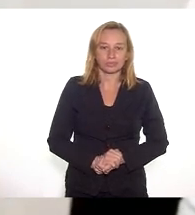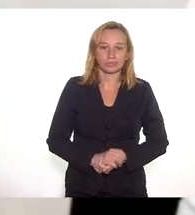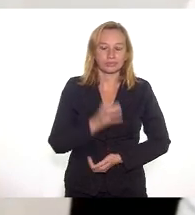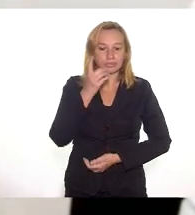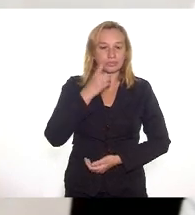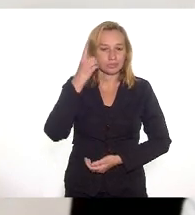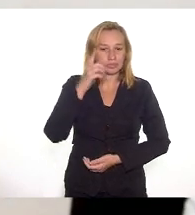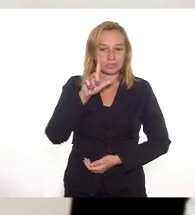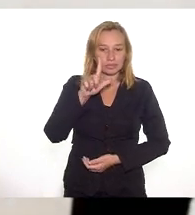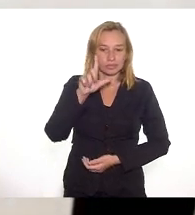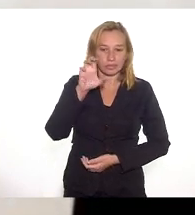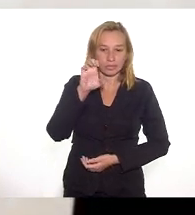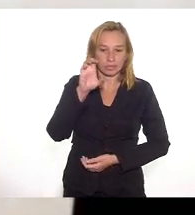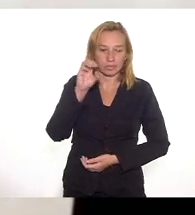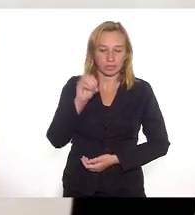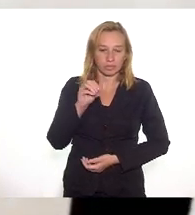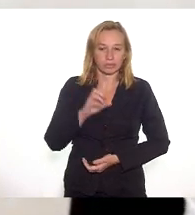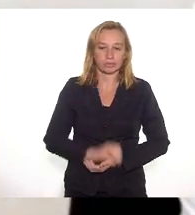Deputado Léo Vieira.